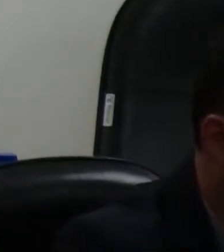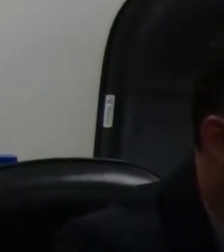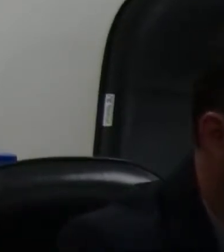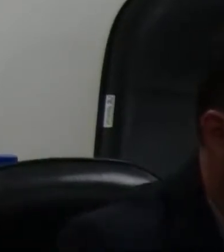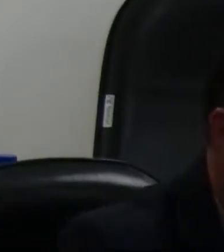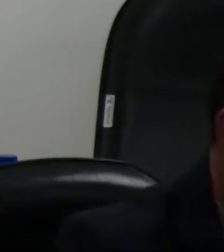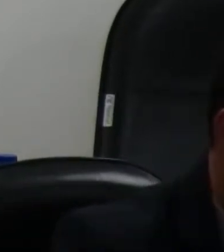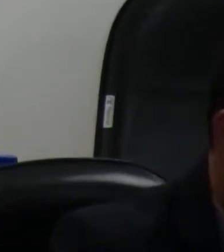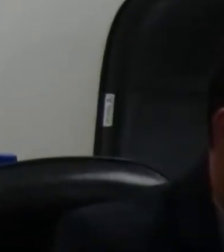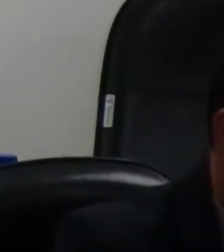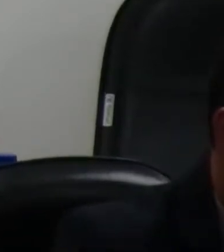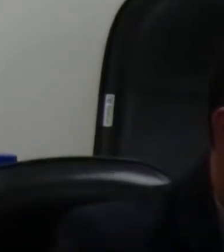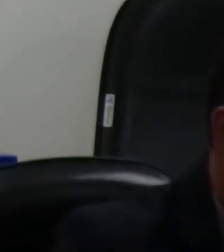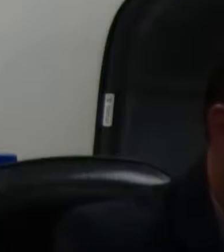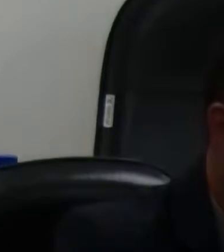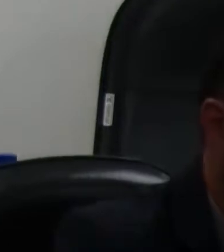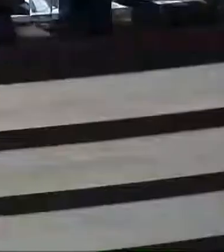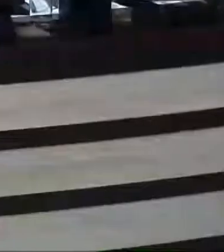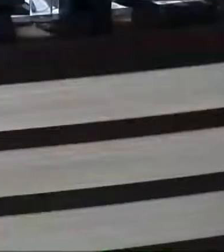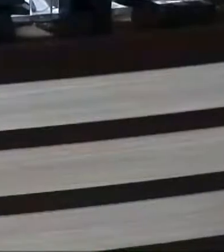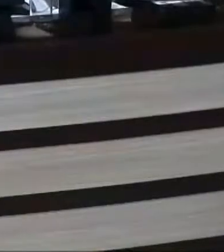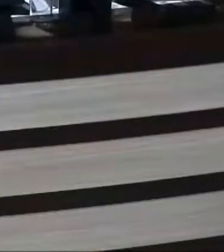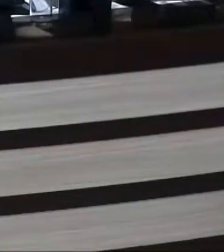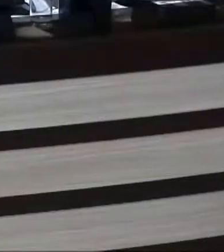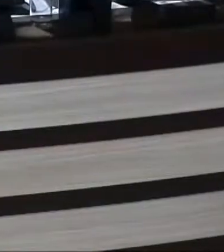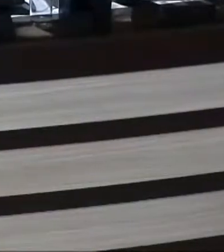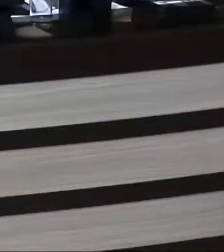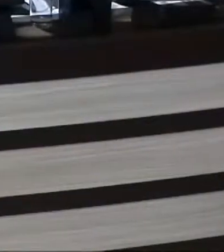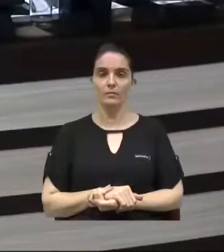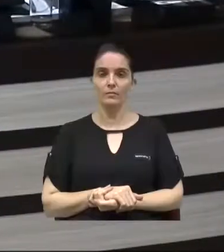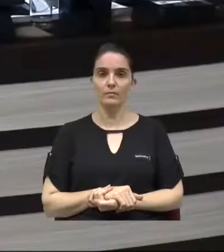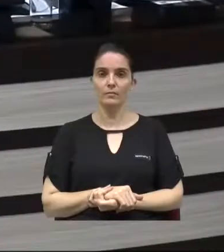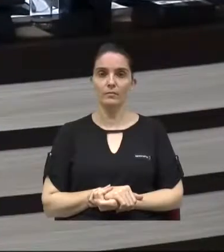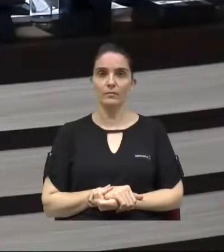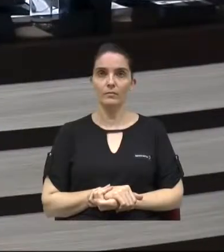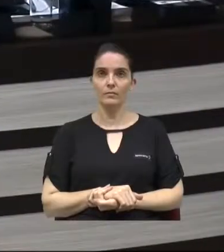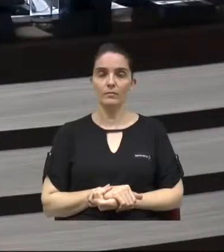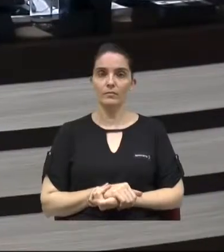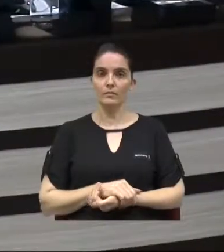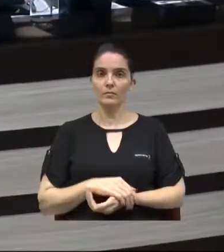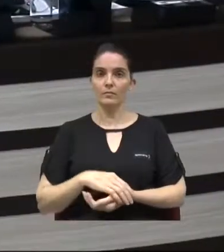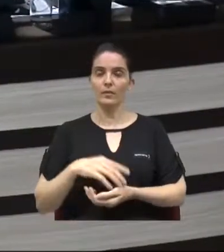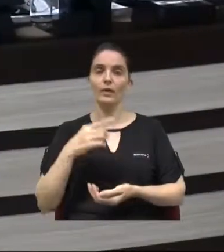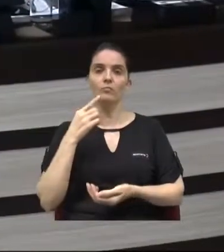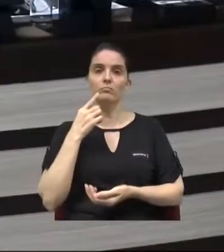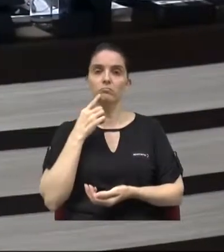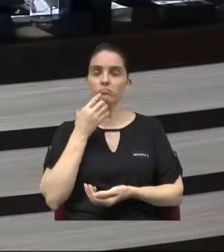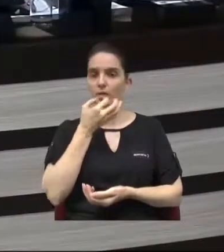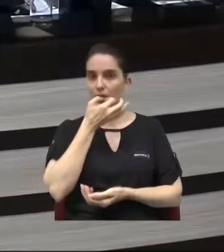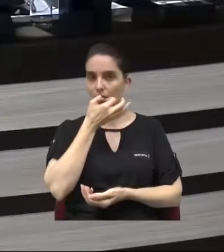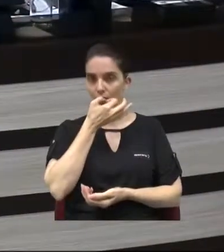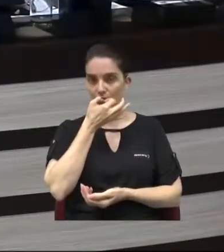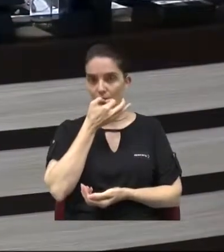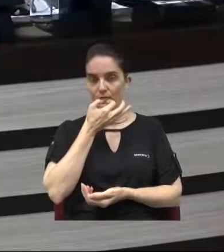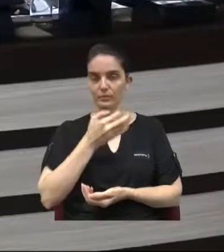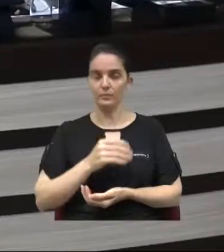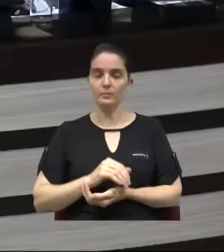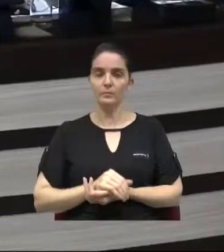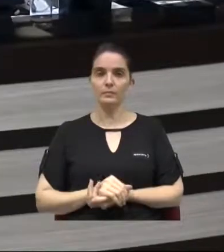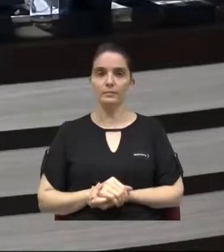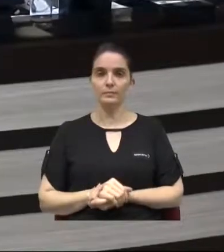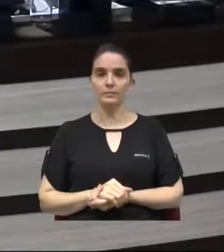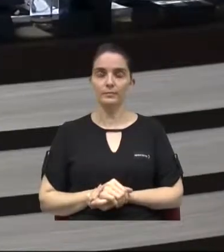CPI urgente. Algum outro vereador deseja discutir? Eu quero, presidente. Com a palavra o vereador Cleito